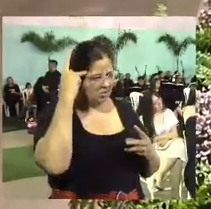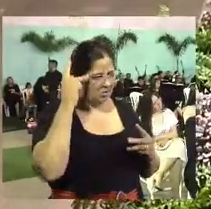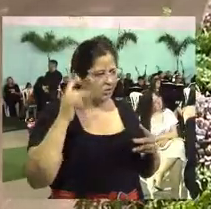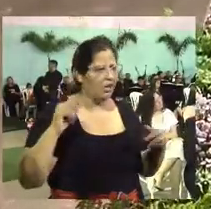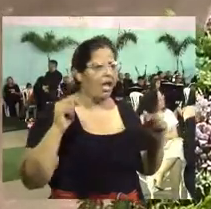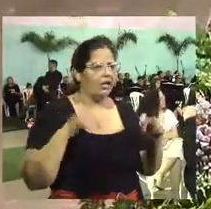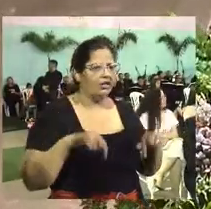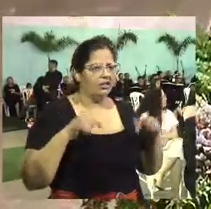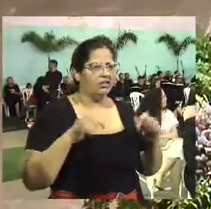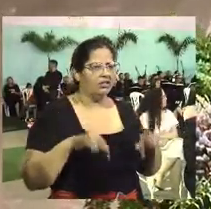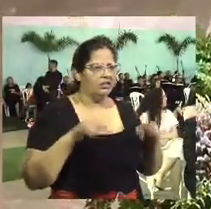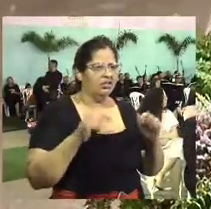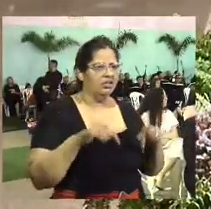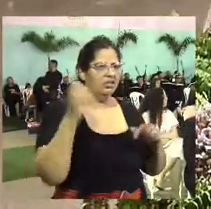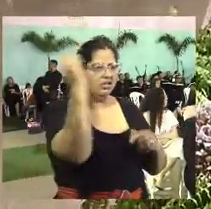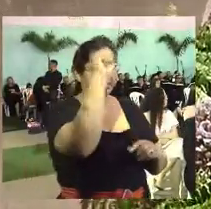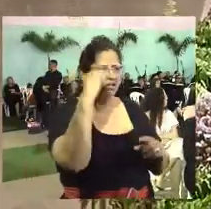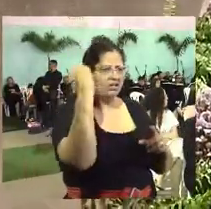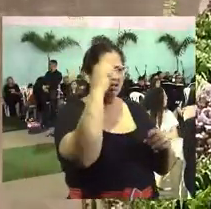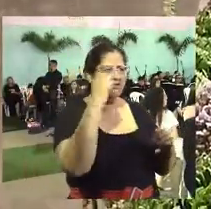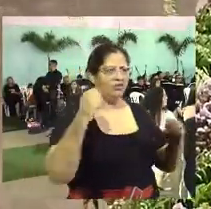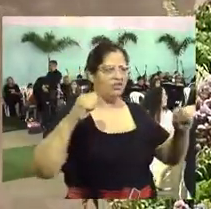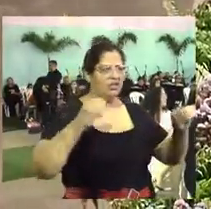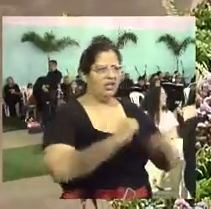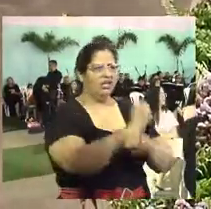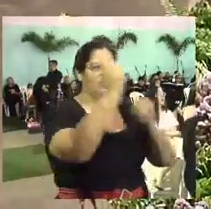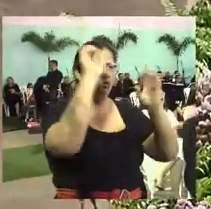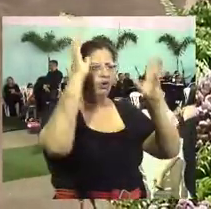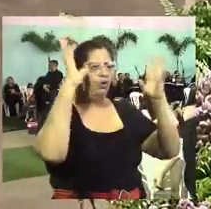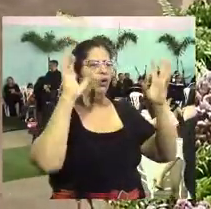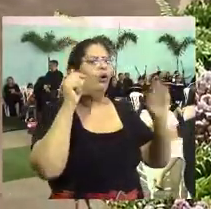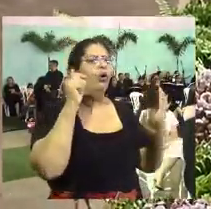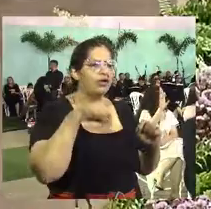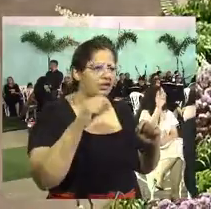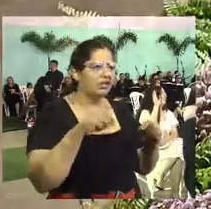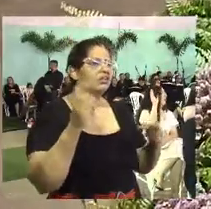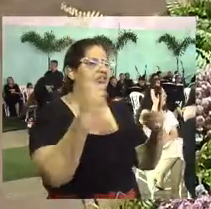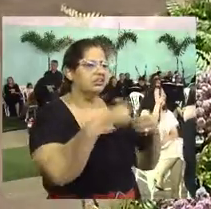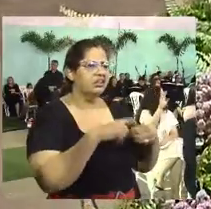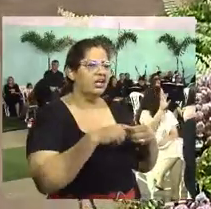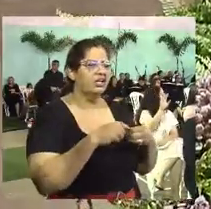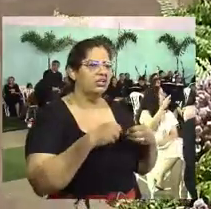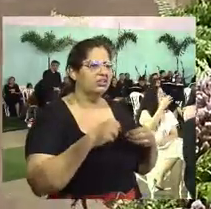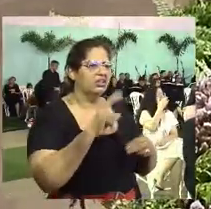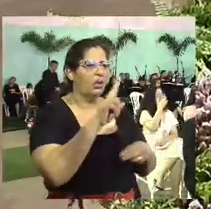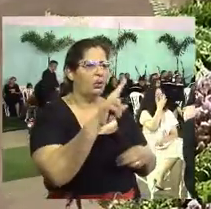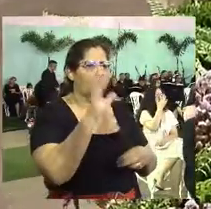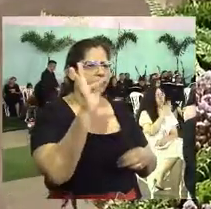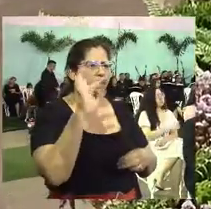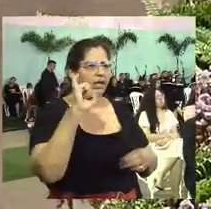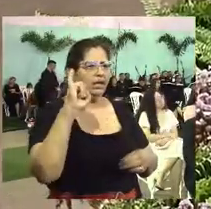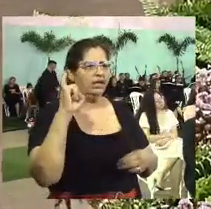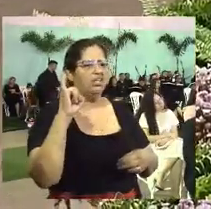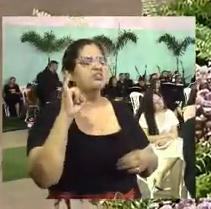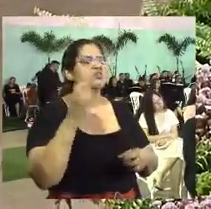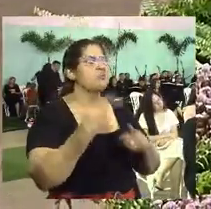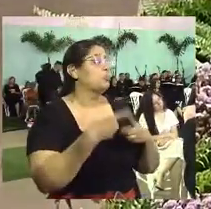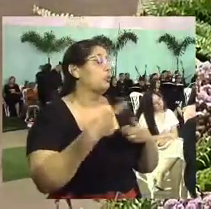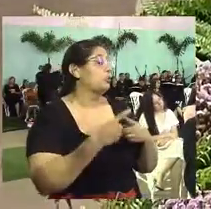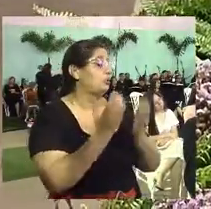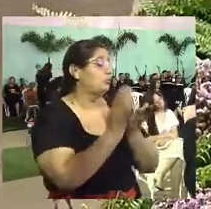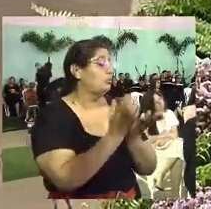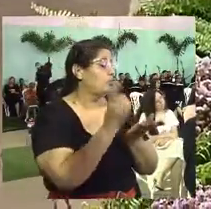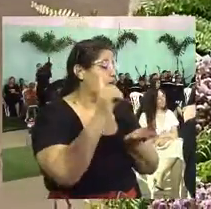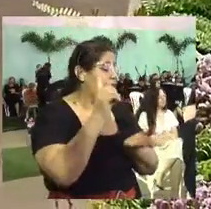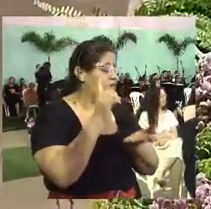só na vida de quem mais vai ter uma glória sobre essa cidade as utis ficaram vazias porque os crentes orai os